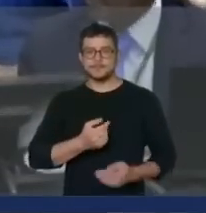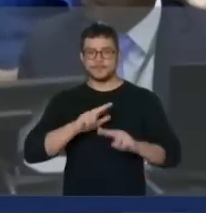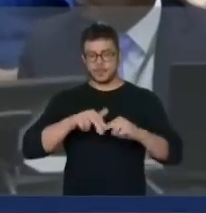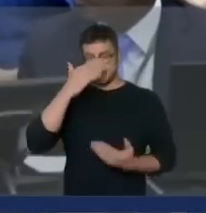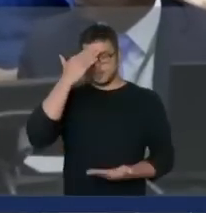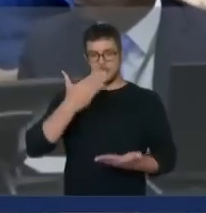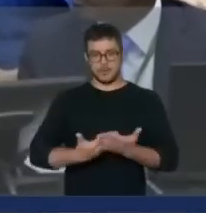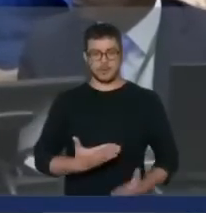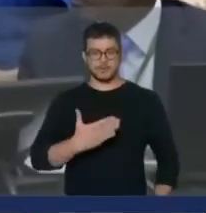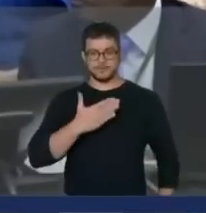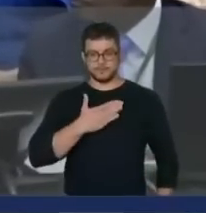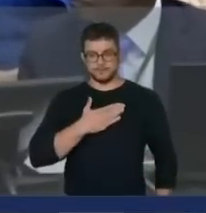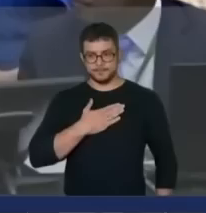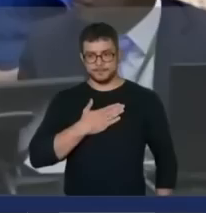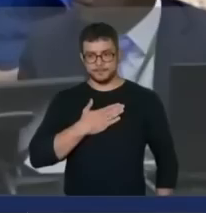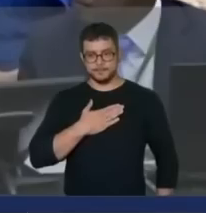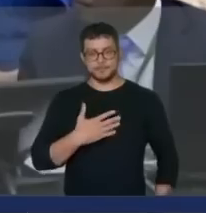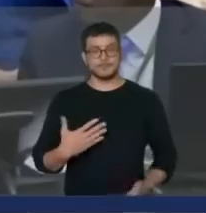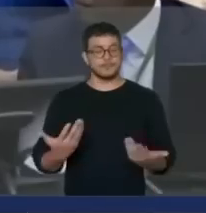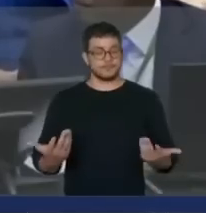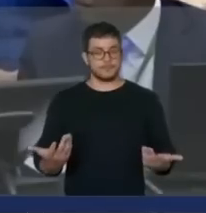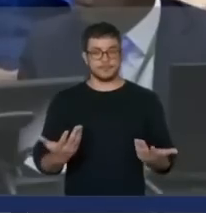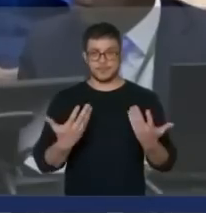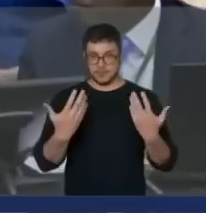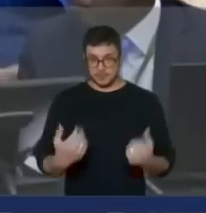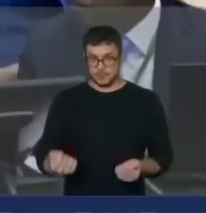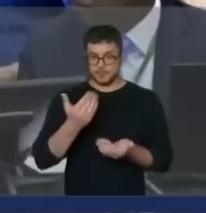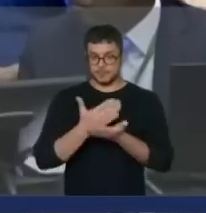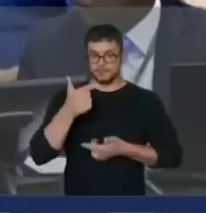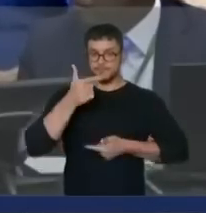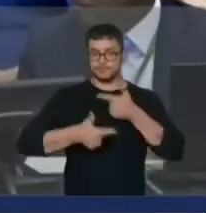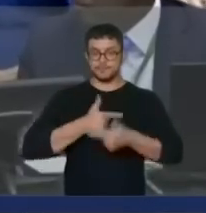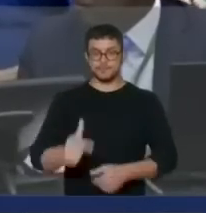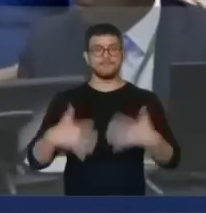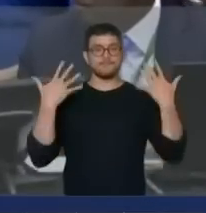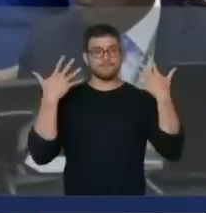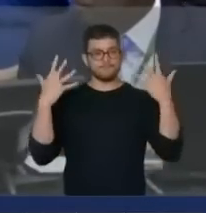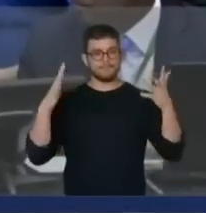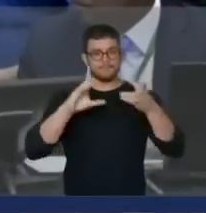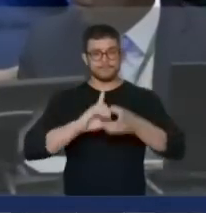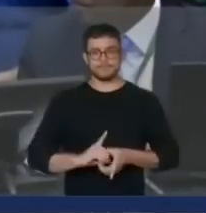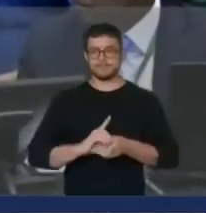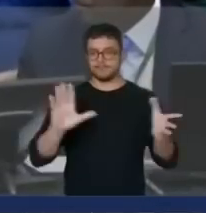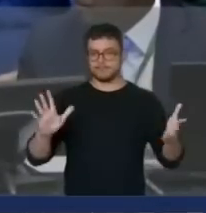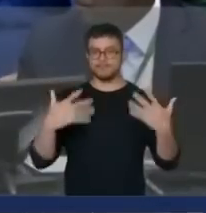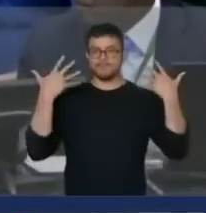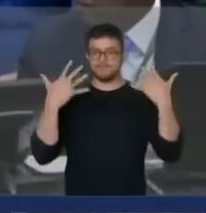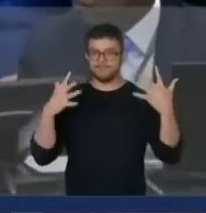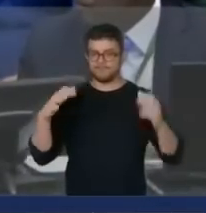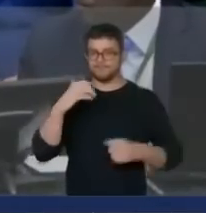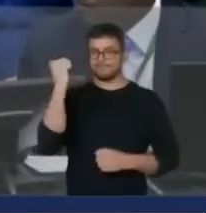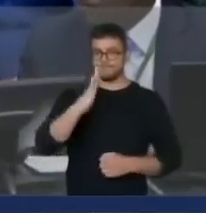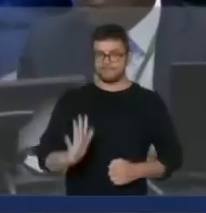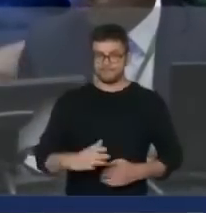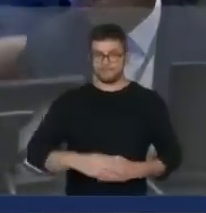mim depositada. Vamos ao trabalho, viva a democracia brasileira e viva o Brasil. Muito